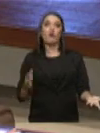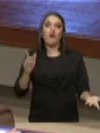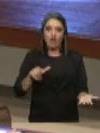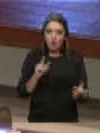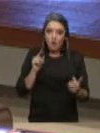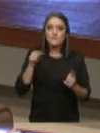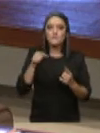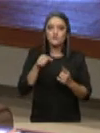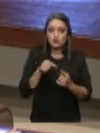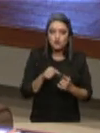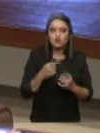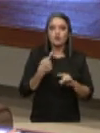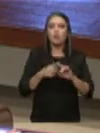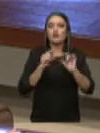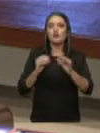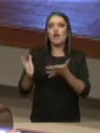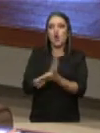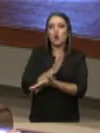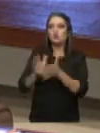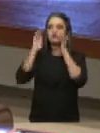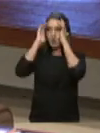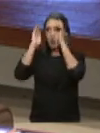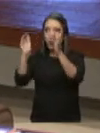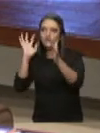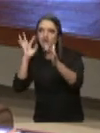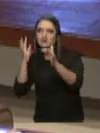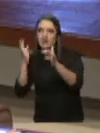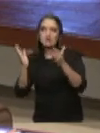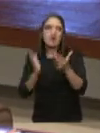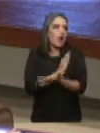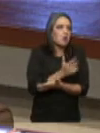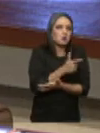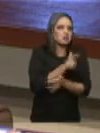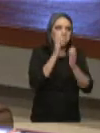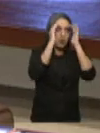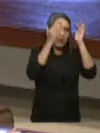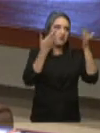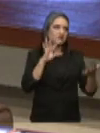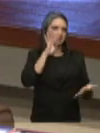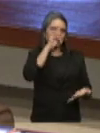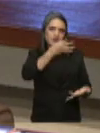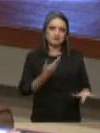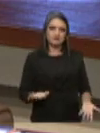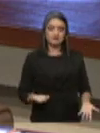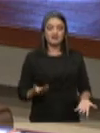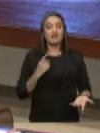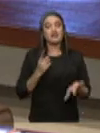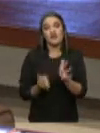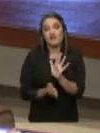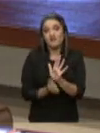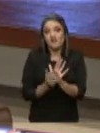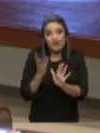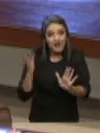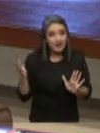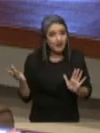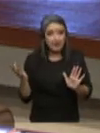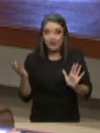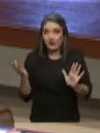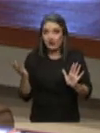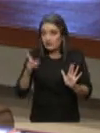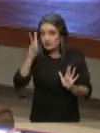uns cumprissem e outros não cumprissem. Nós temos vários casos, é da vida fenomênica, de pessoas